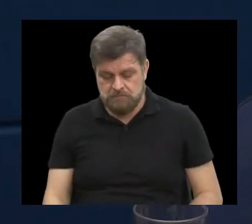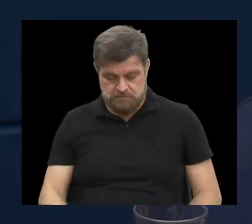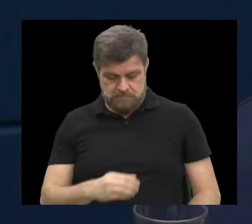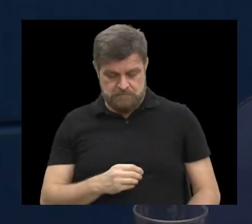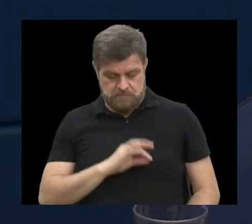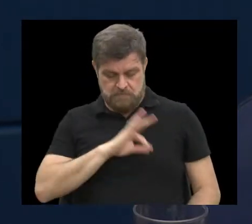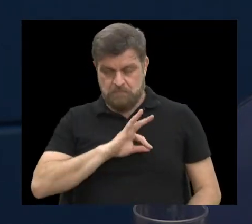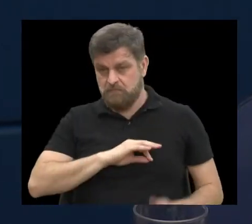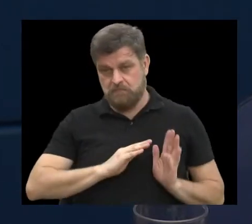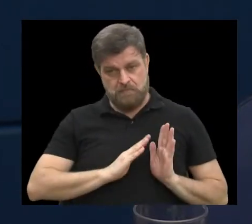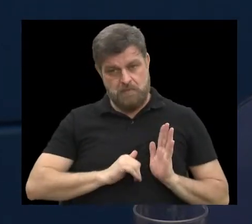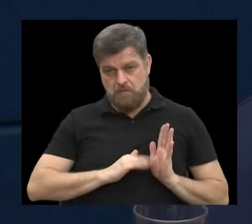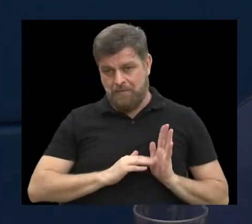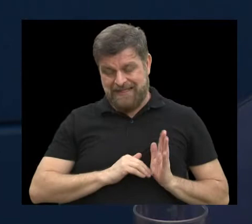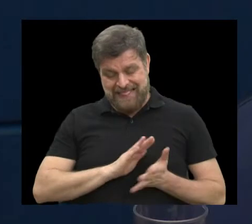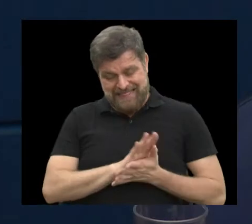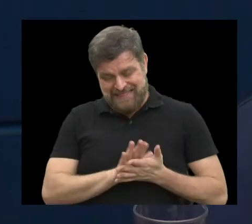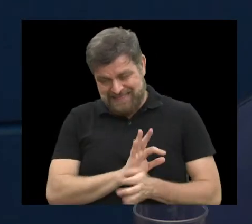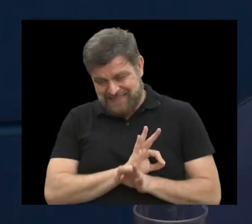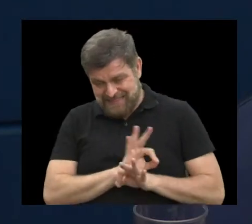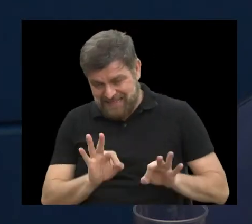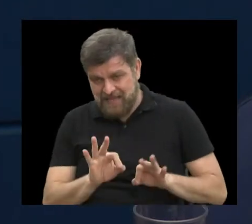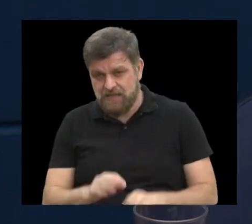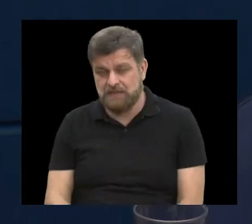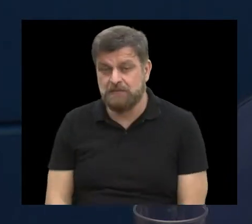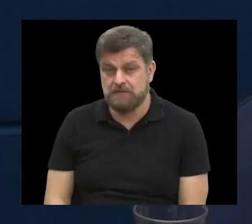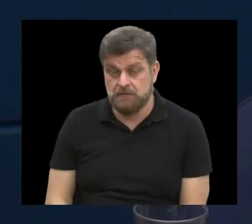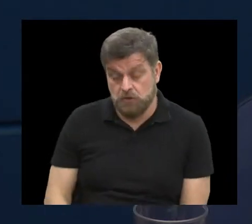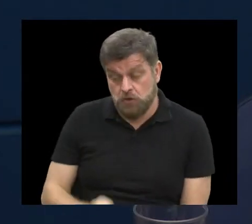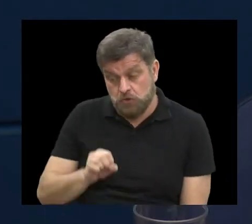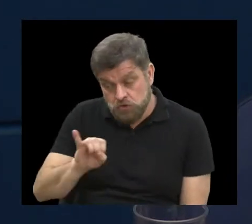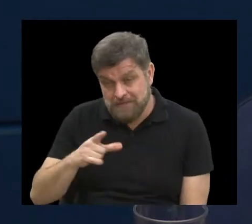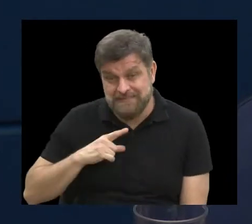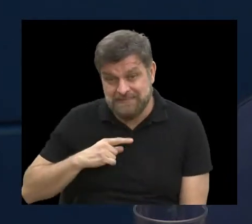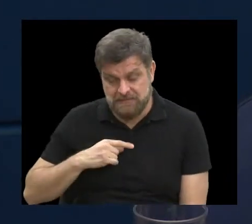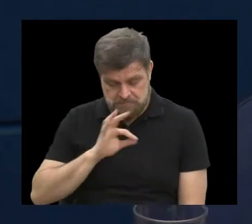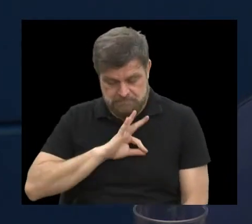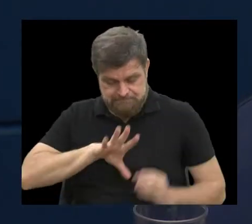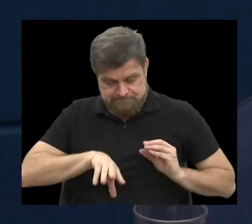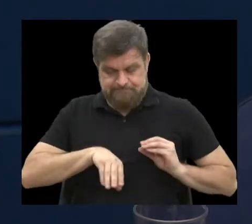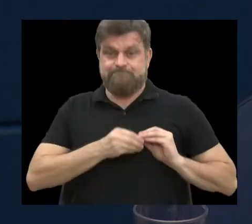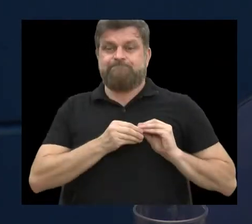diminuir o valor do benefício, tá? Ele só vai ser aplicado se for vantajoso.